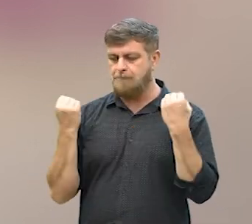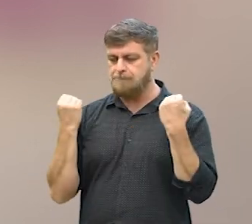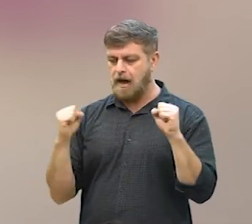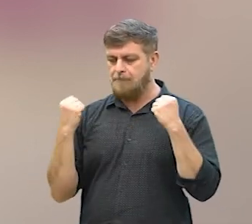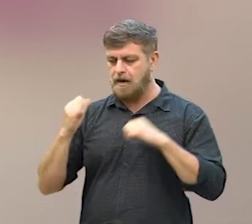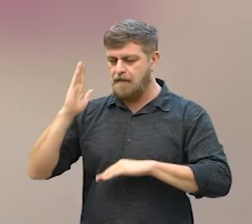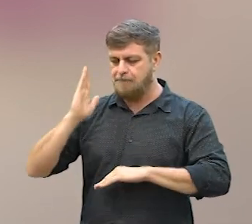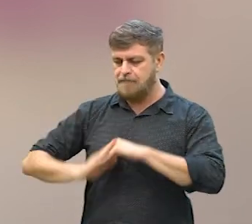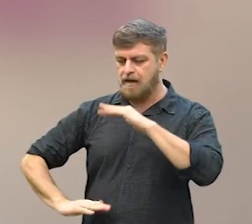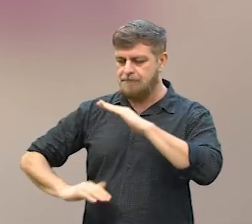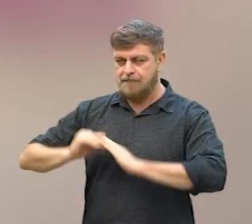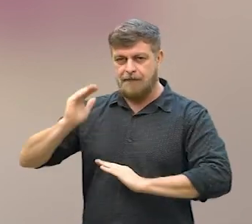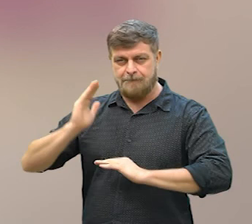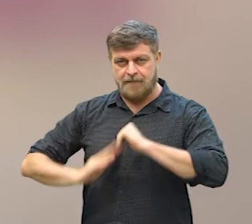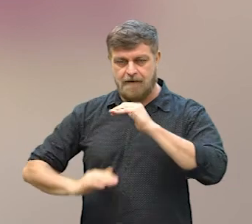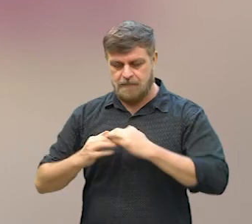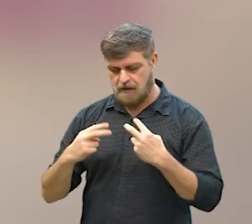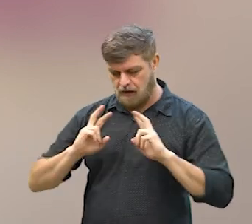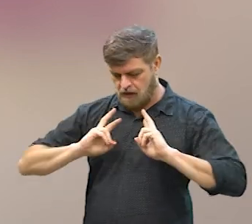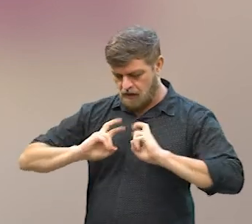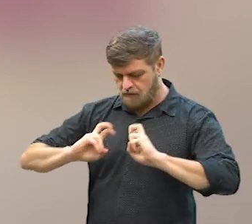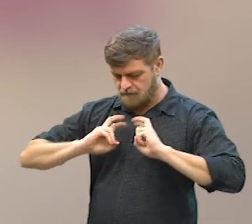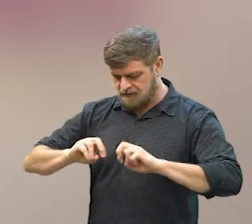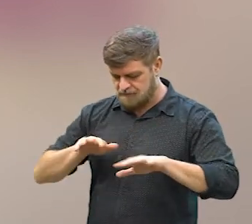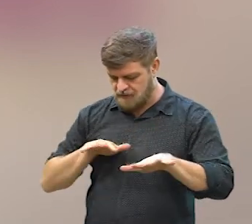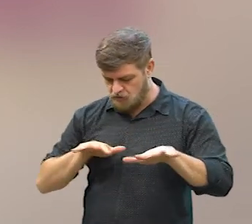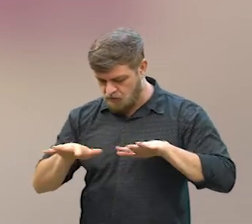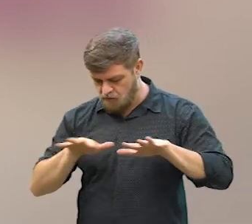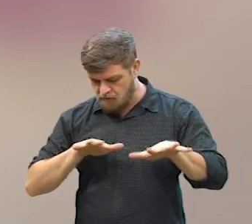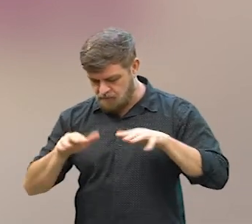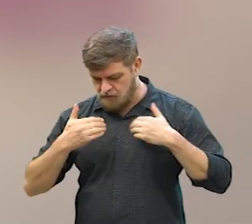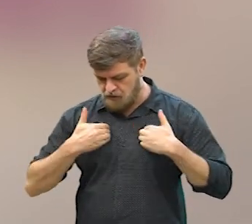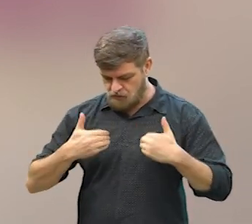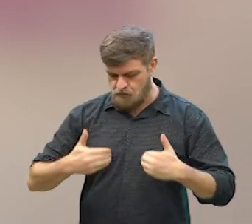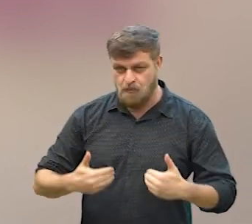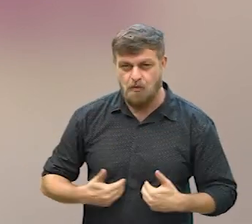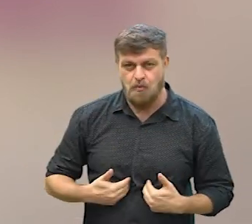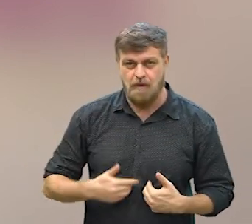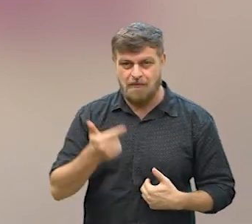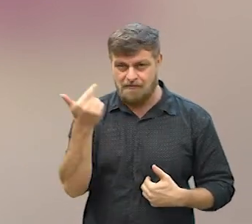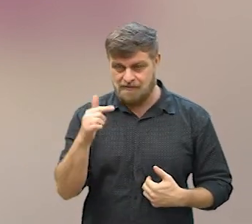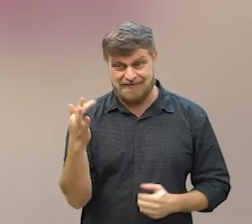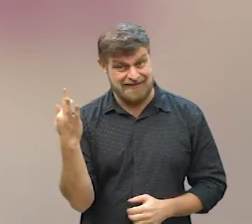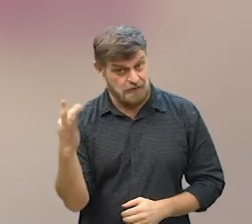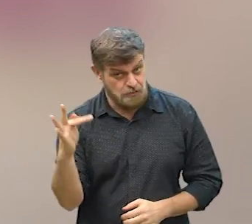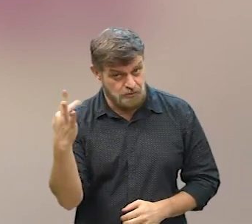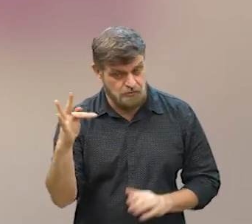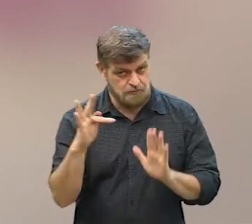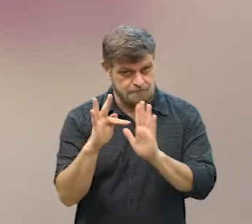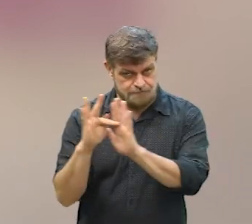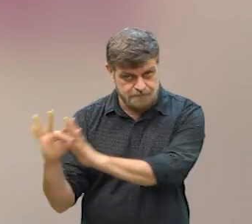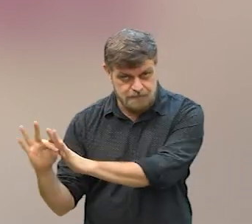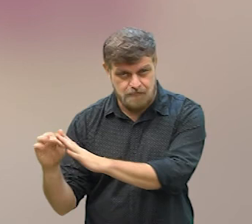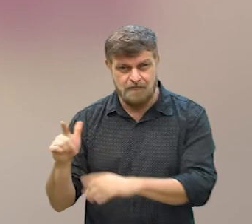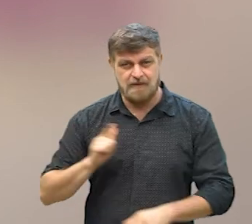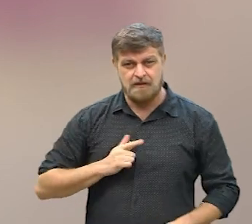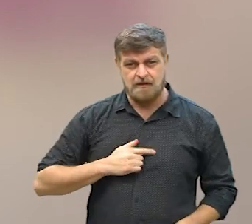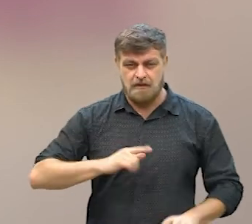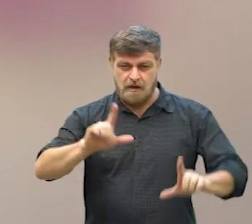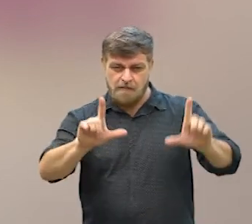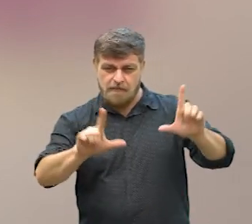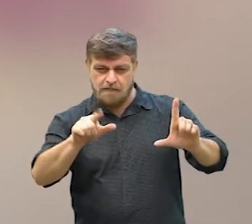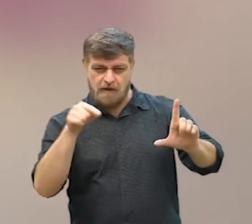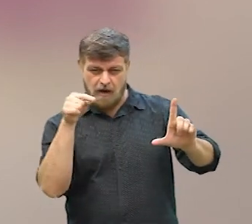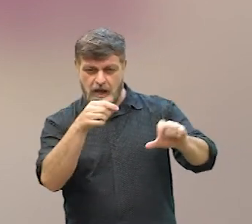seu organismo, reparando sobre os movimentos que você está estimulando para não ter nenhuma lesão, e